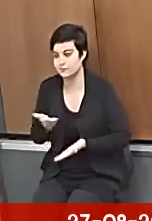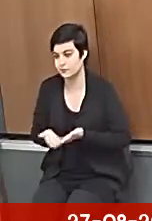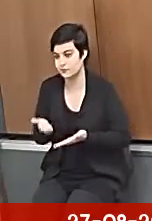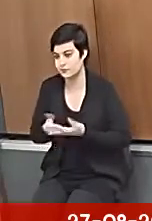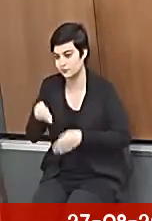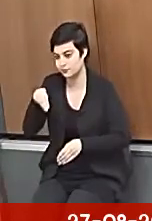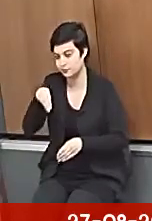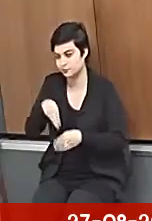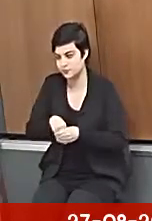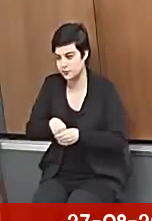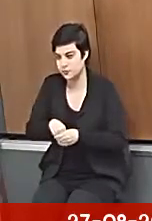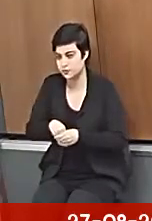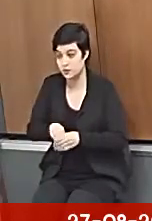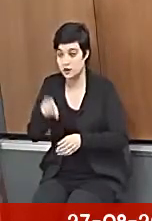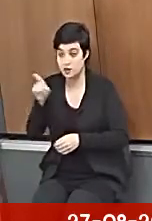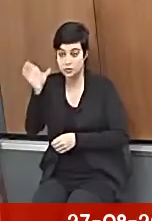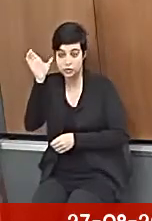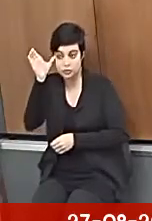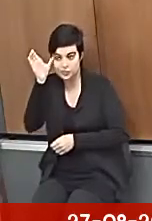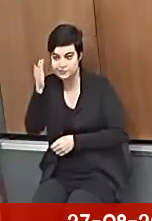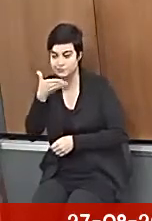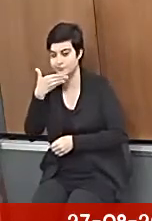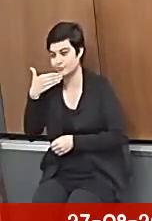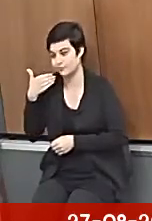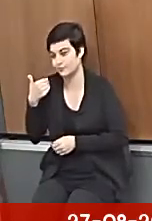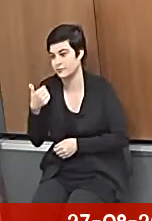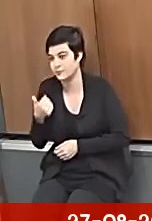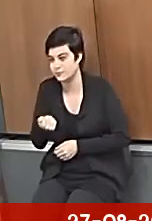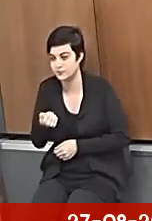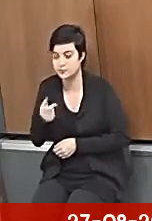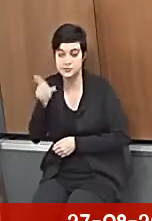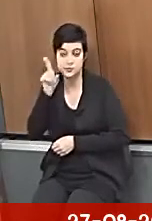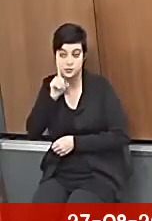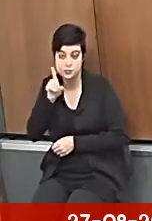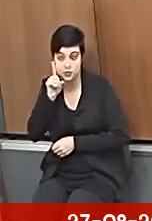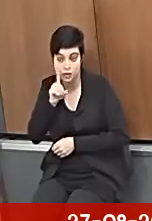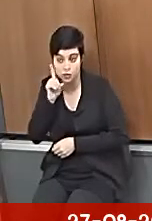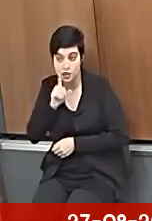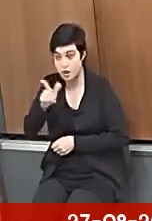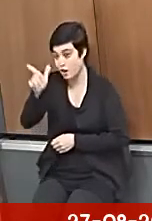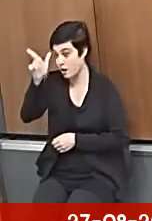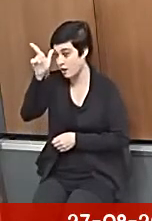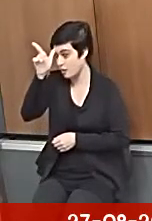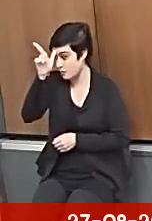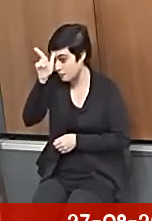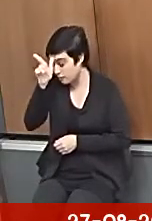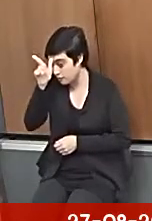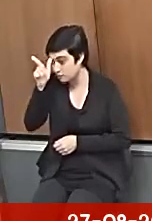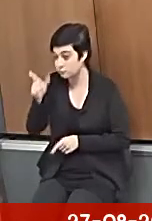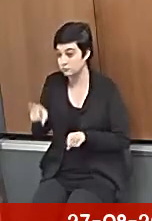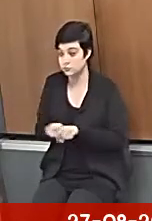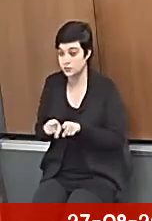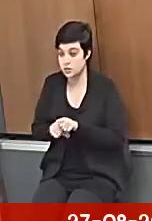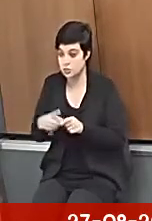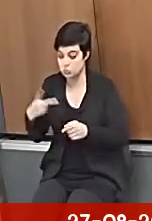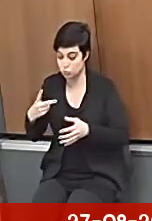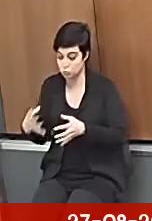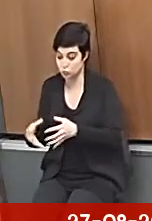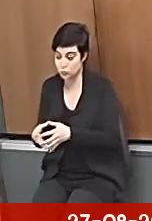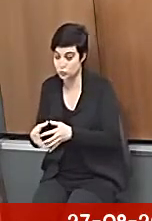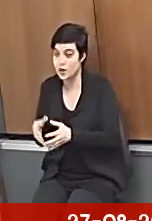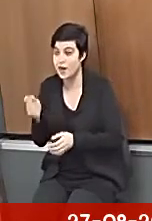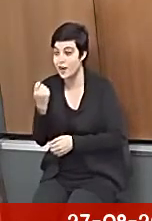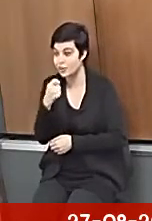para a china os estados unidos para a segunda divisão da alemanha para a segunda divisão da inglaterra para países como argentina